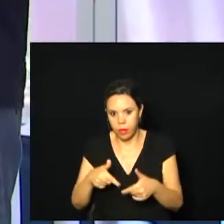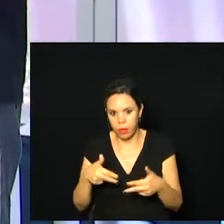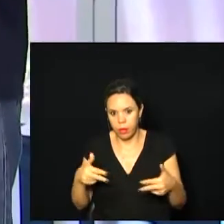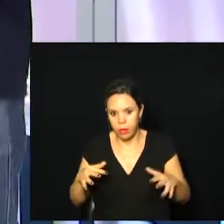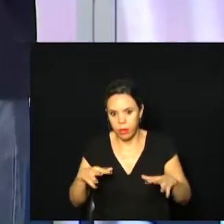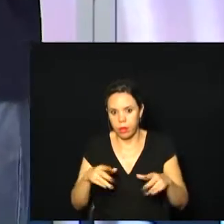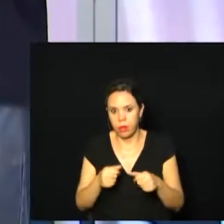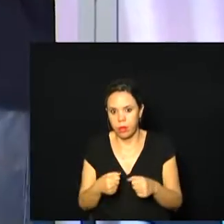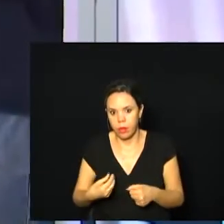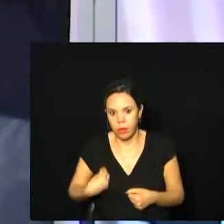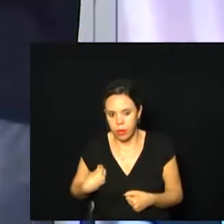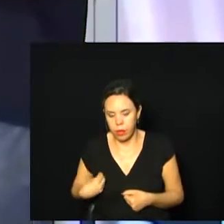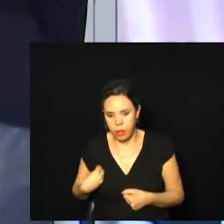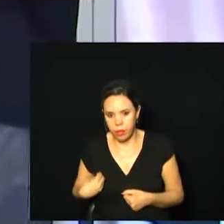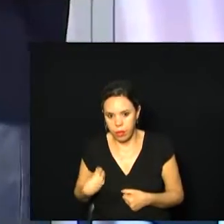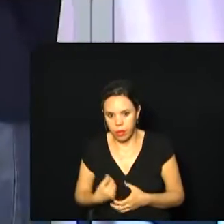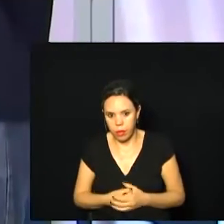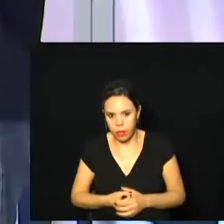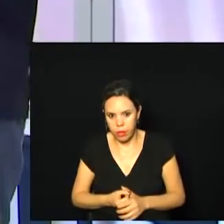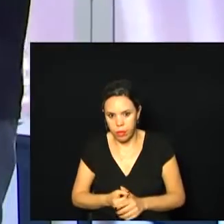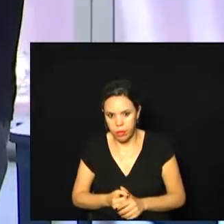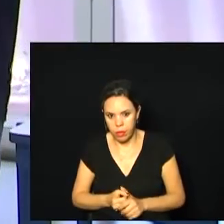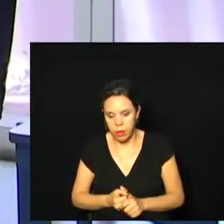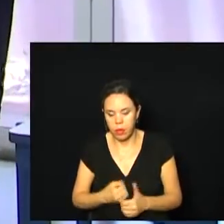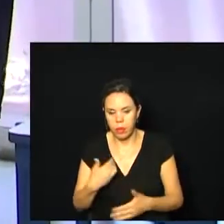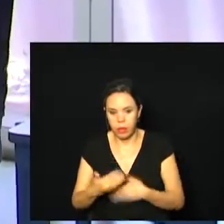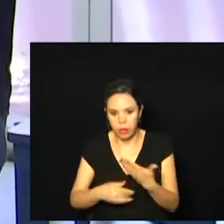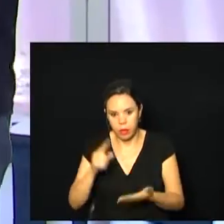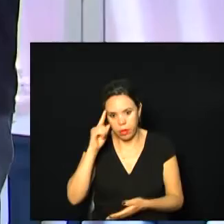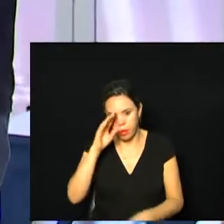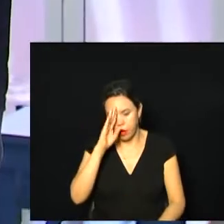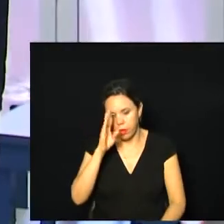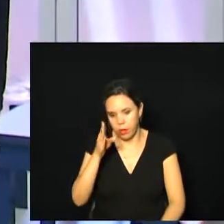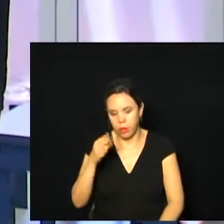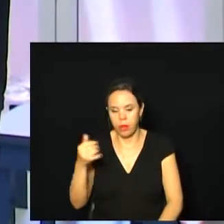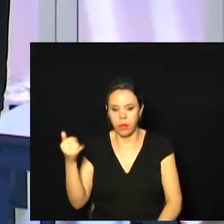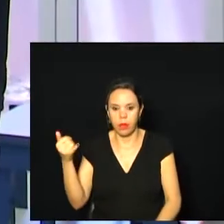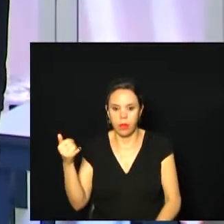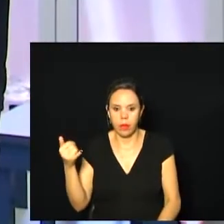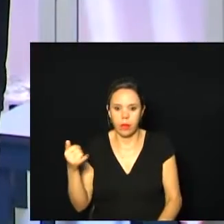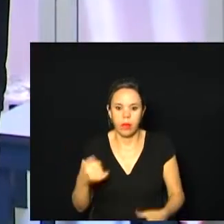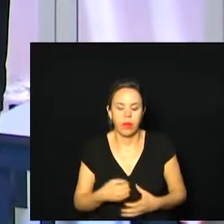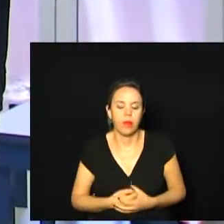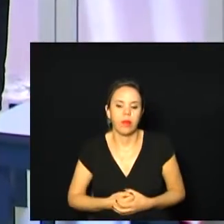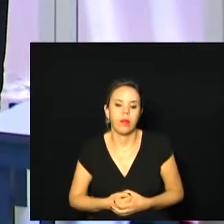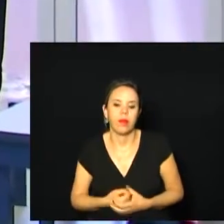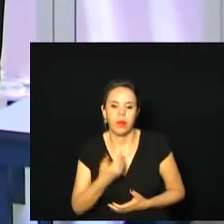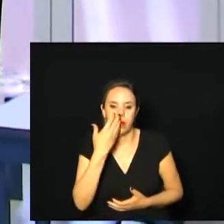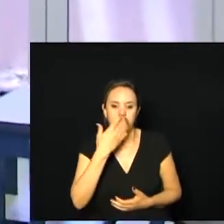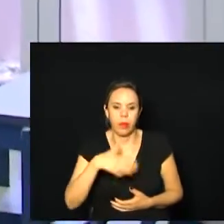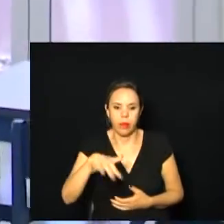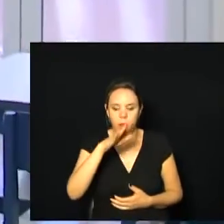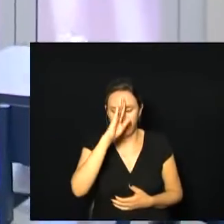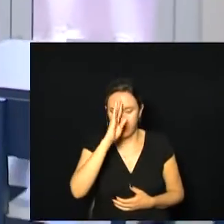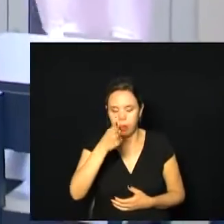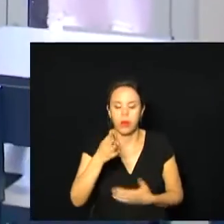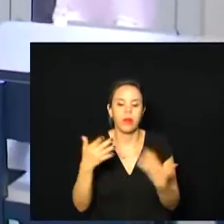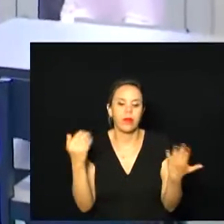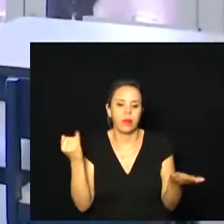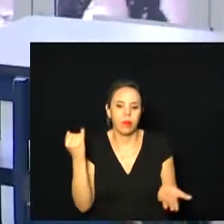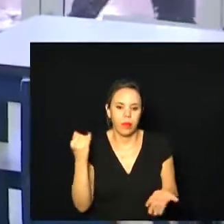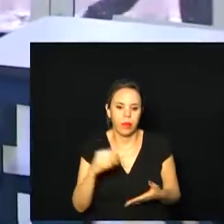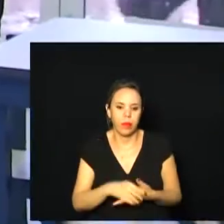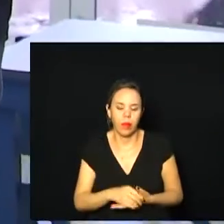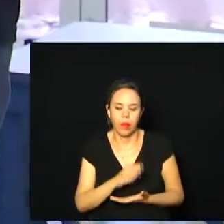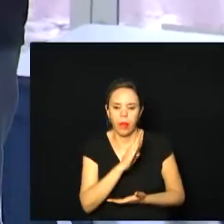de tudo na nossa vida, né? No dia a dia, principalmente o celular, para as crianças, principalmente, qual a importância